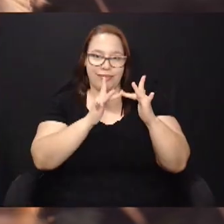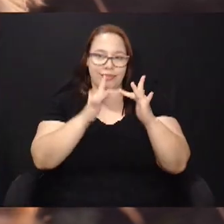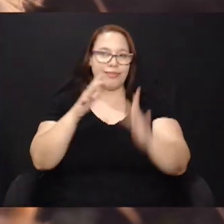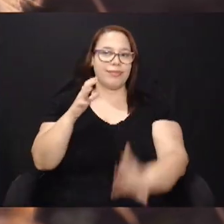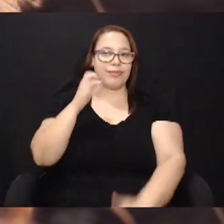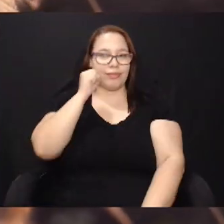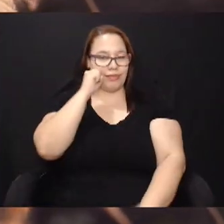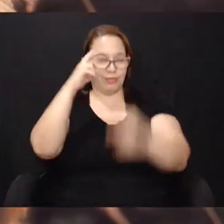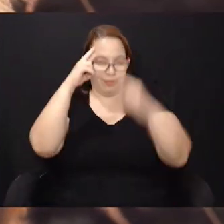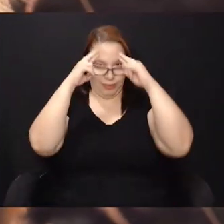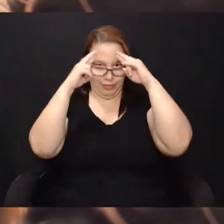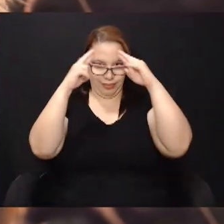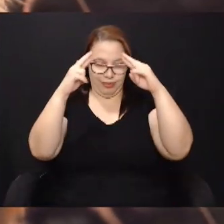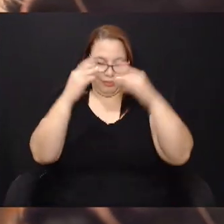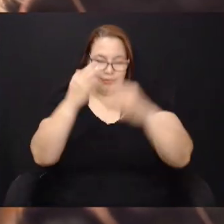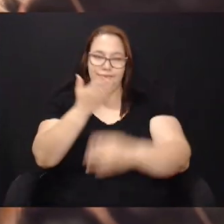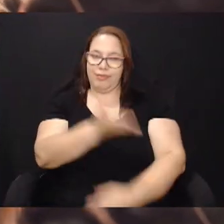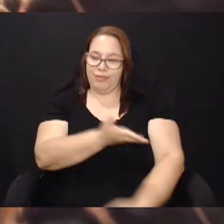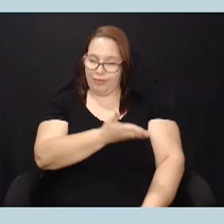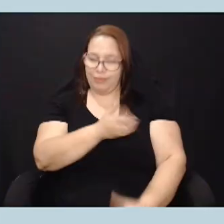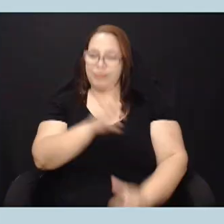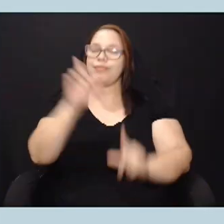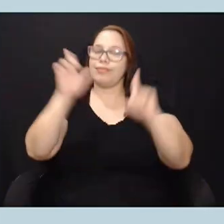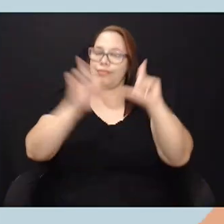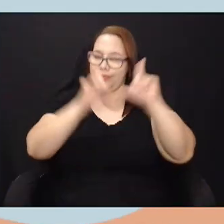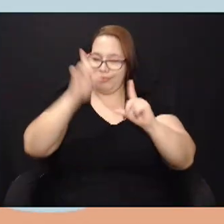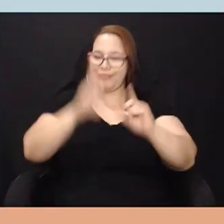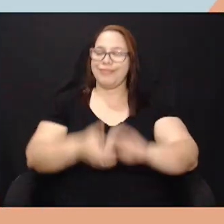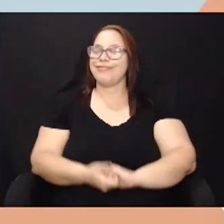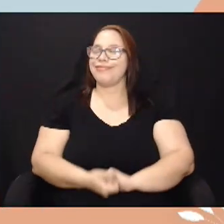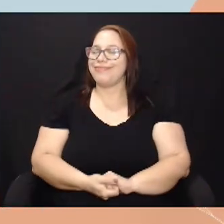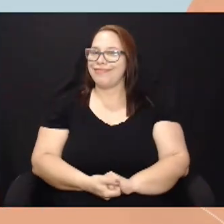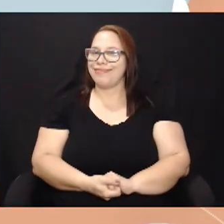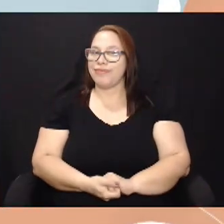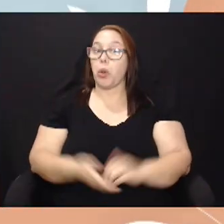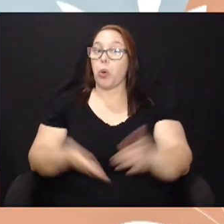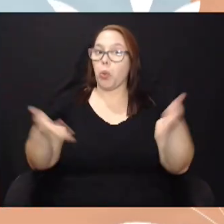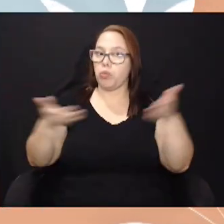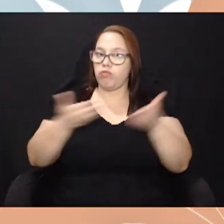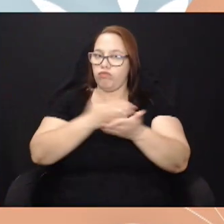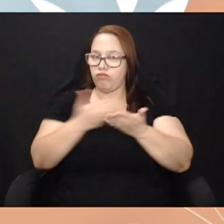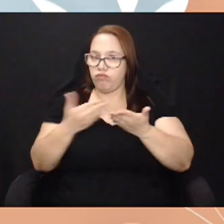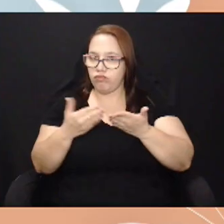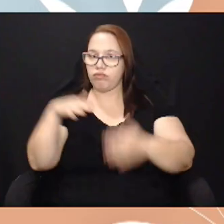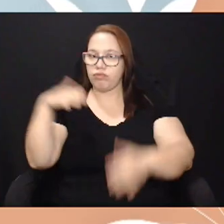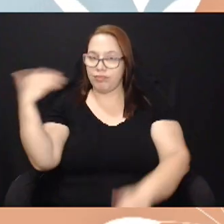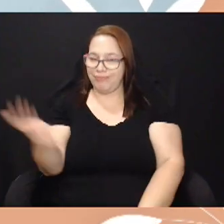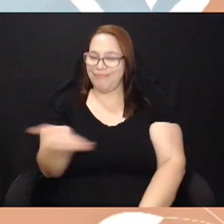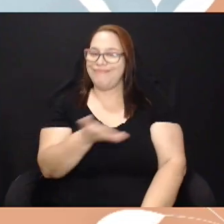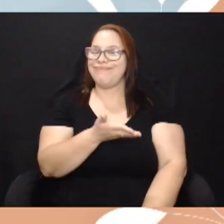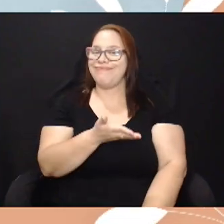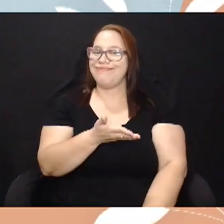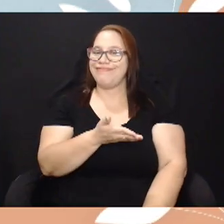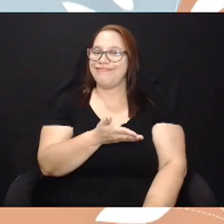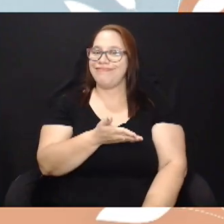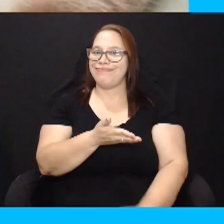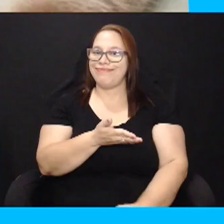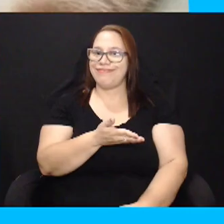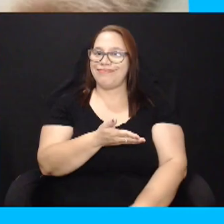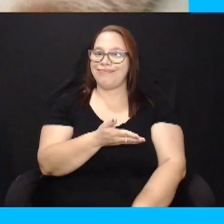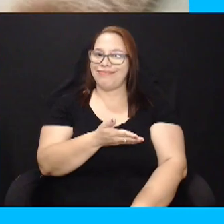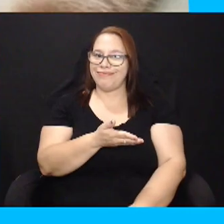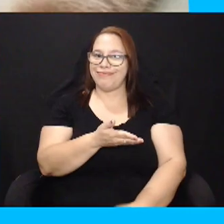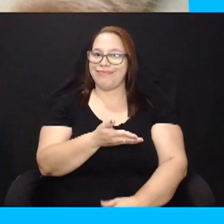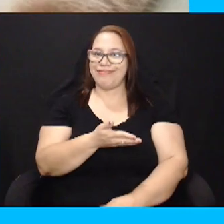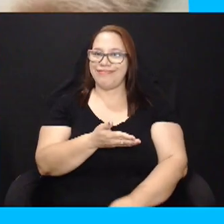vai aparecer aí na sua tela. Hoje começamos com os peludinhos da ONG Anjos de Rua.